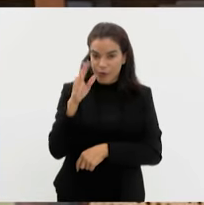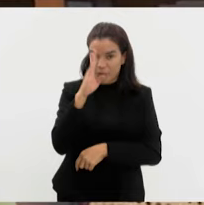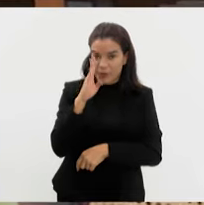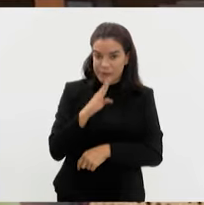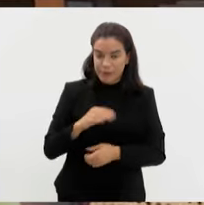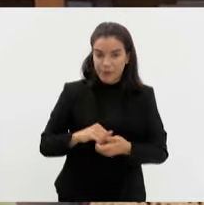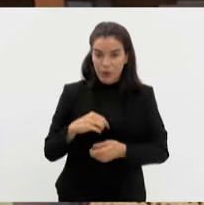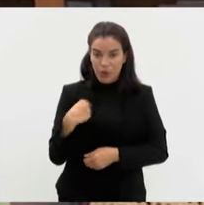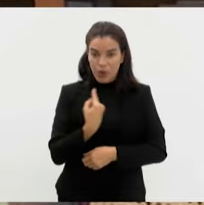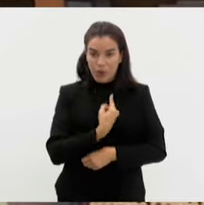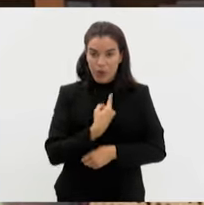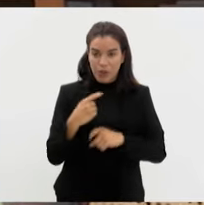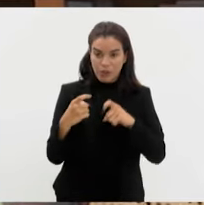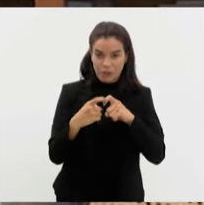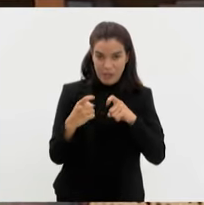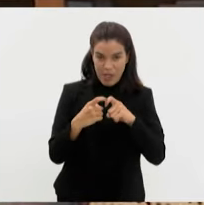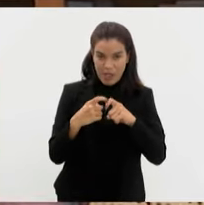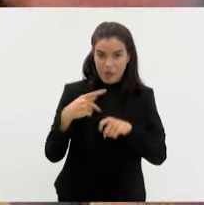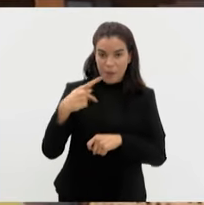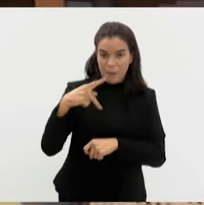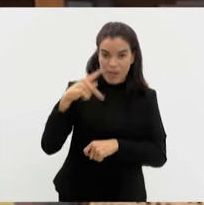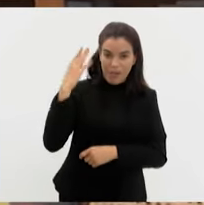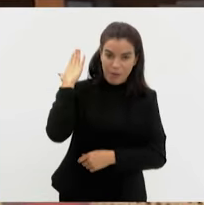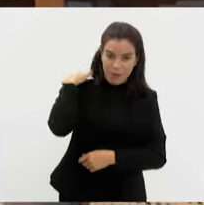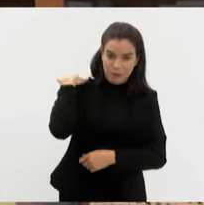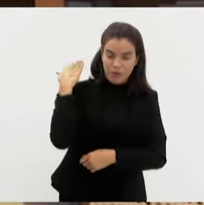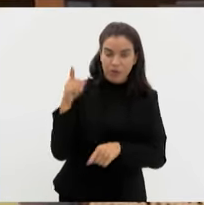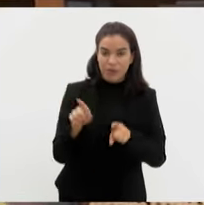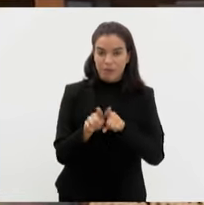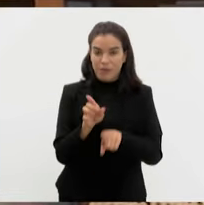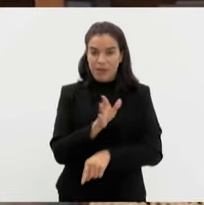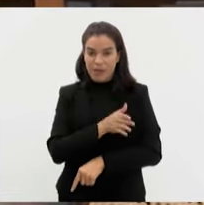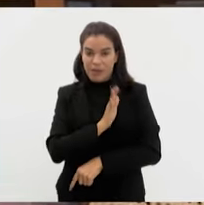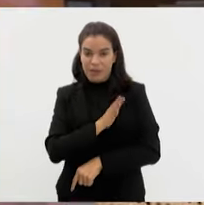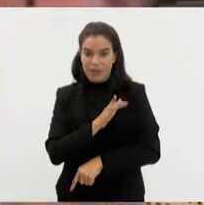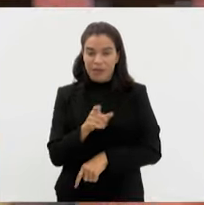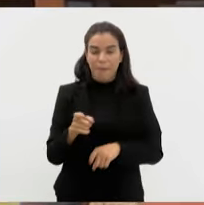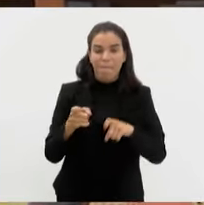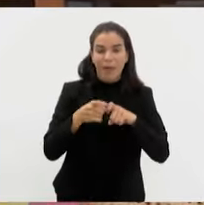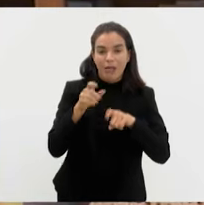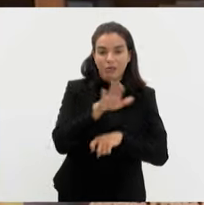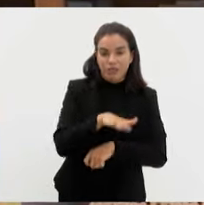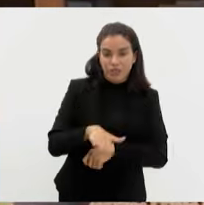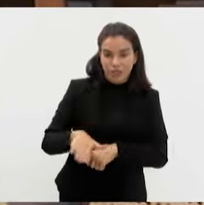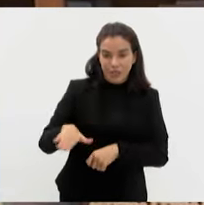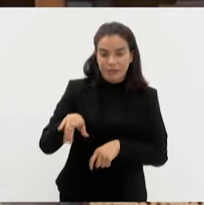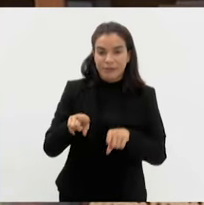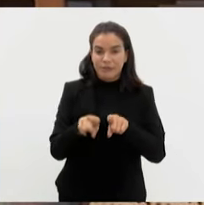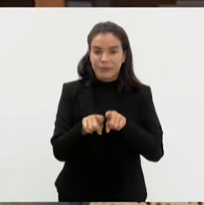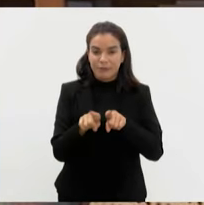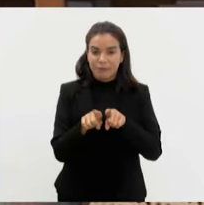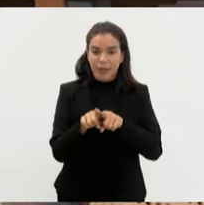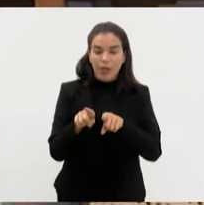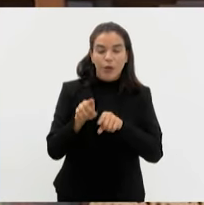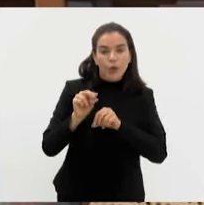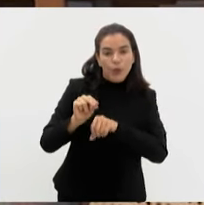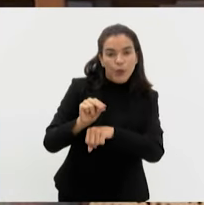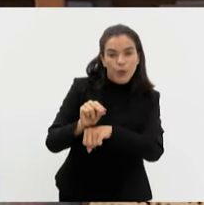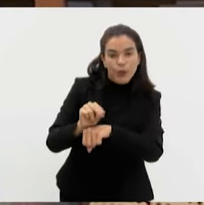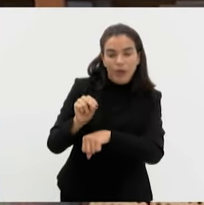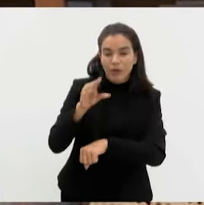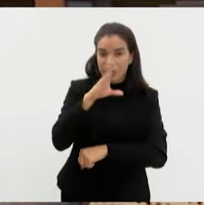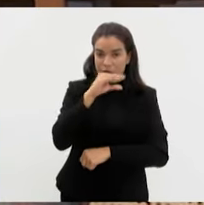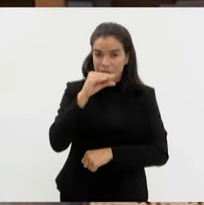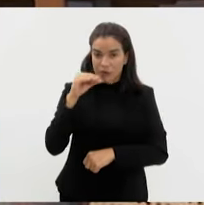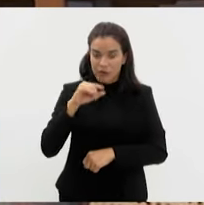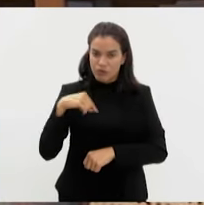Nós, médicos, pneumologistas, cardiologistas, pediatras, grupos de cuidados com adolescentes, estamos